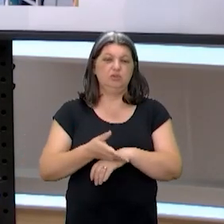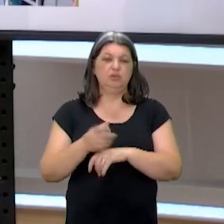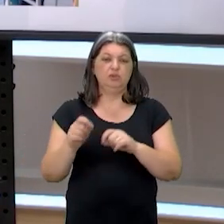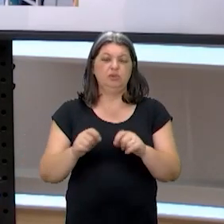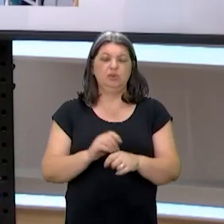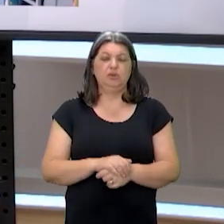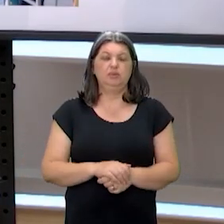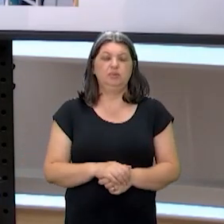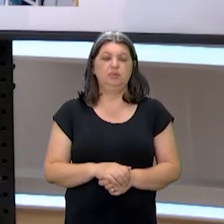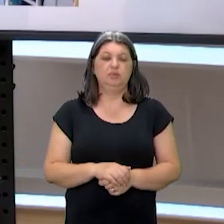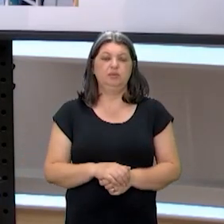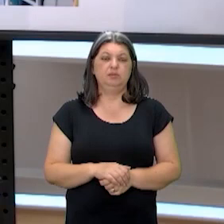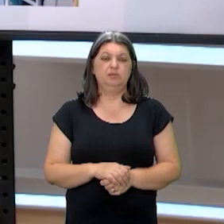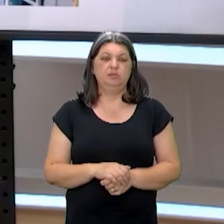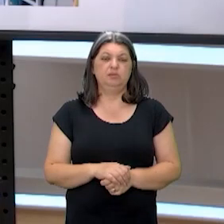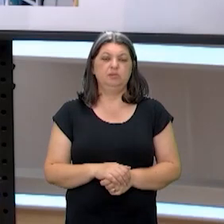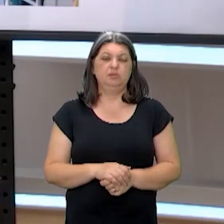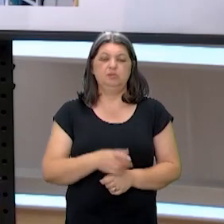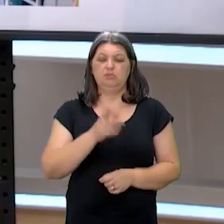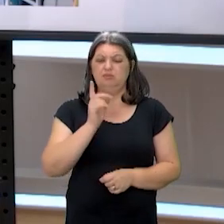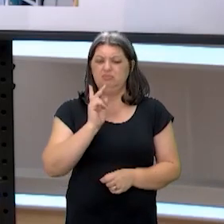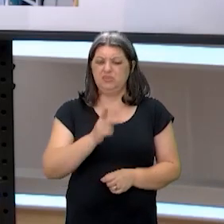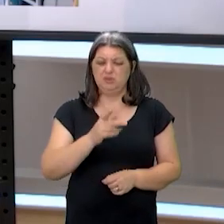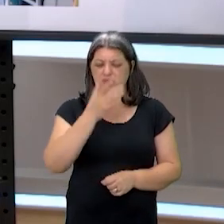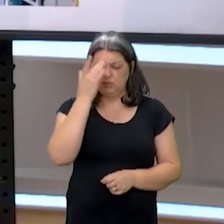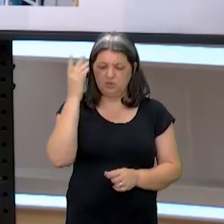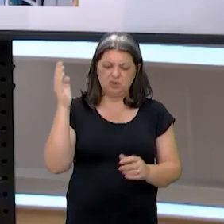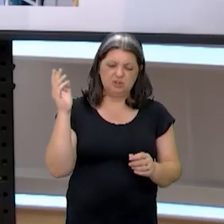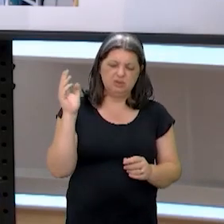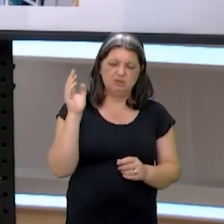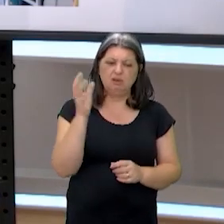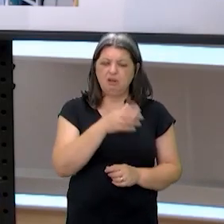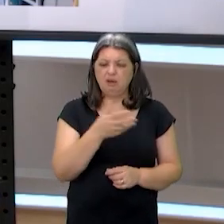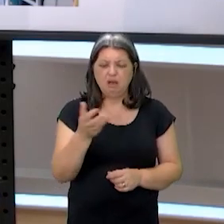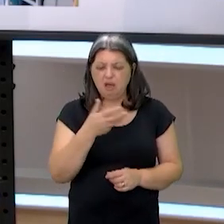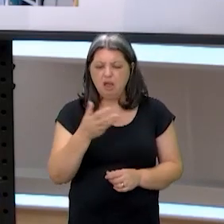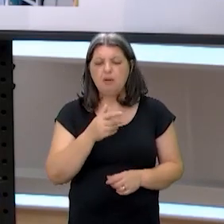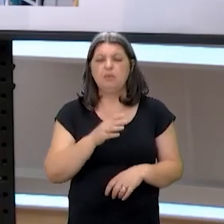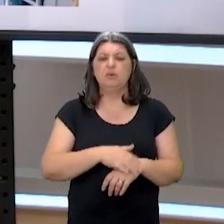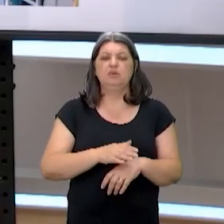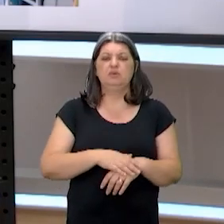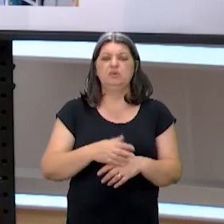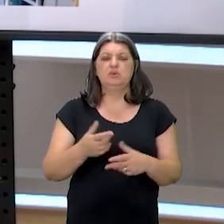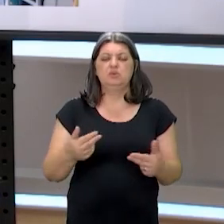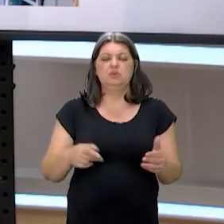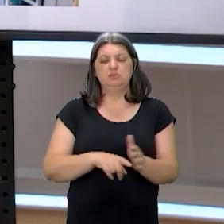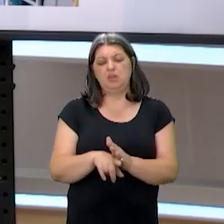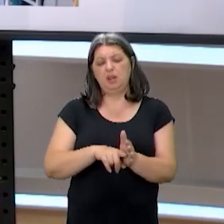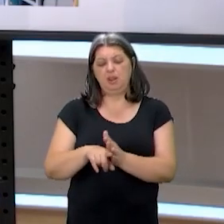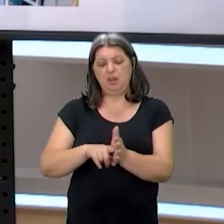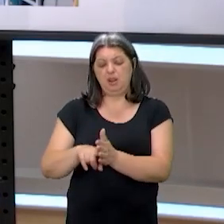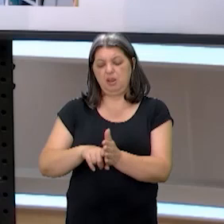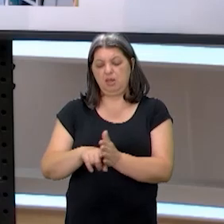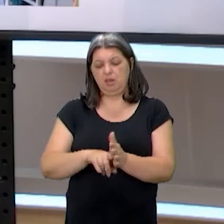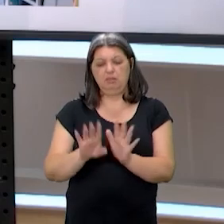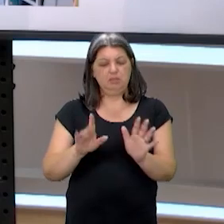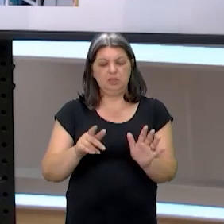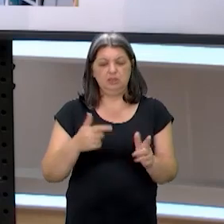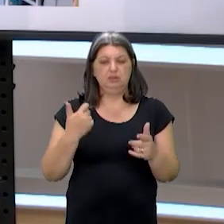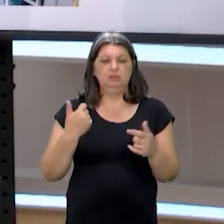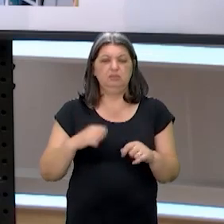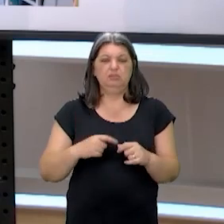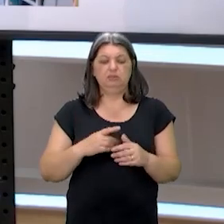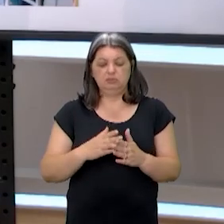processo extremamente apressado de adquirir dados sem antes passar